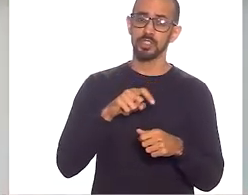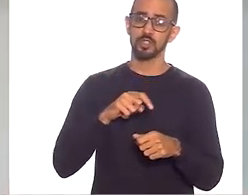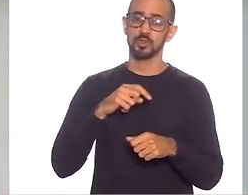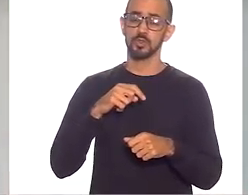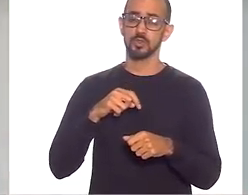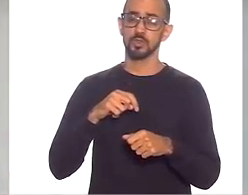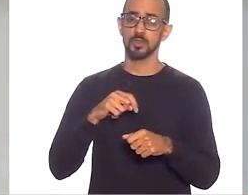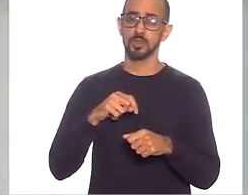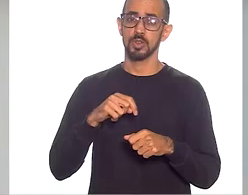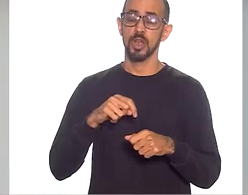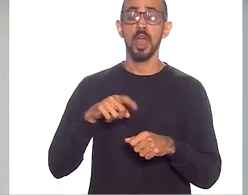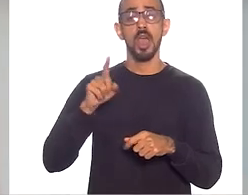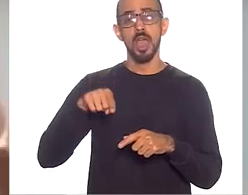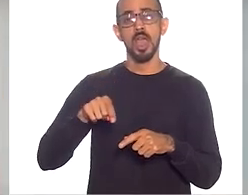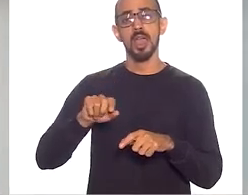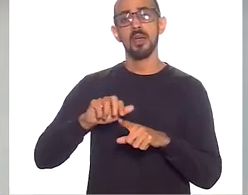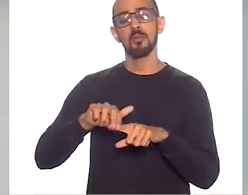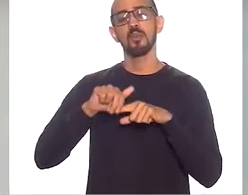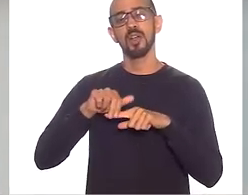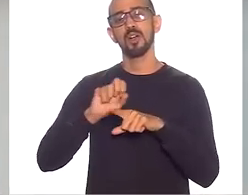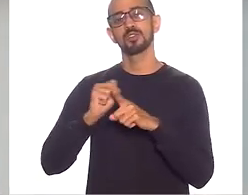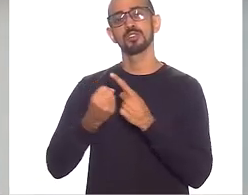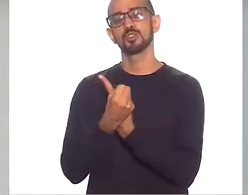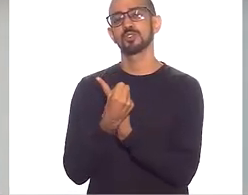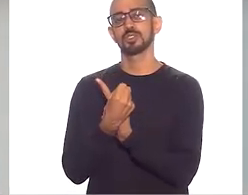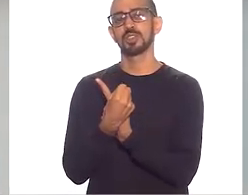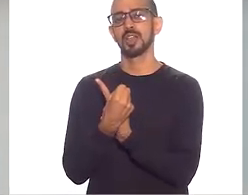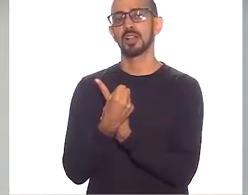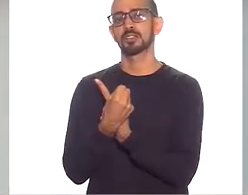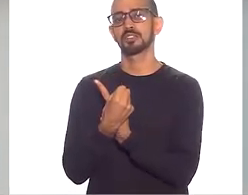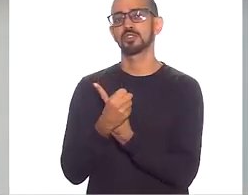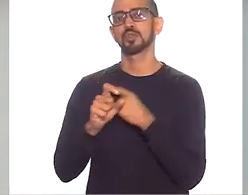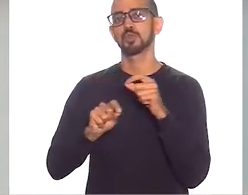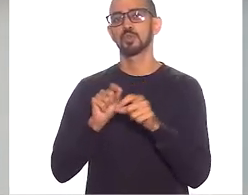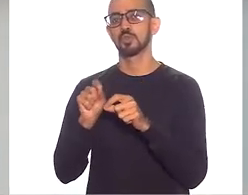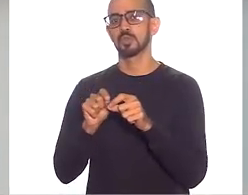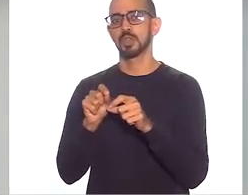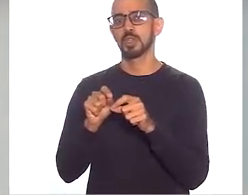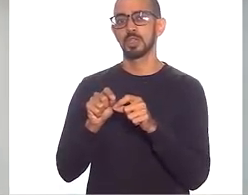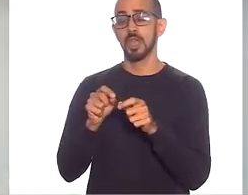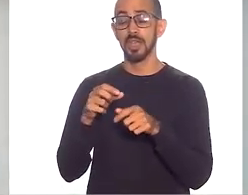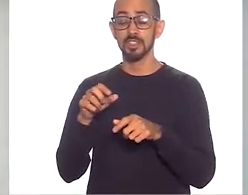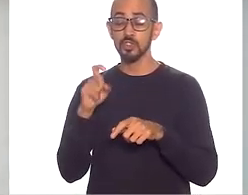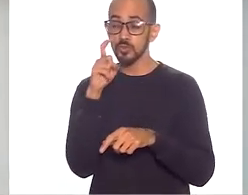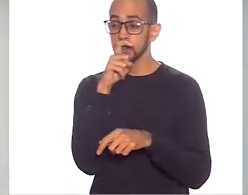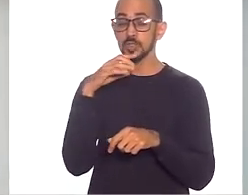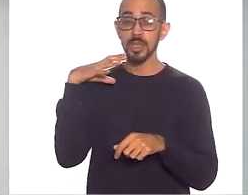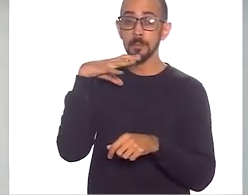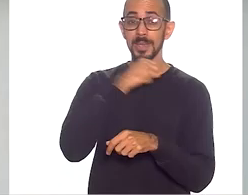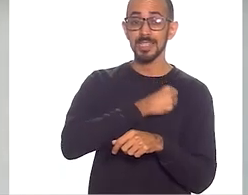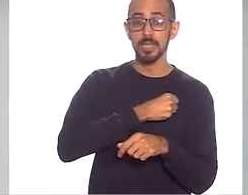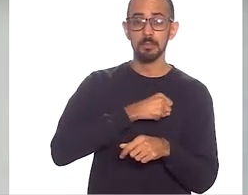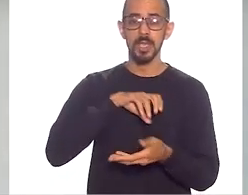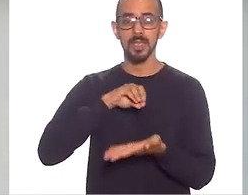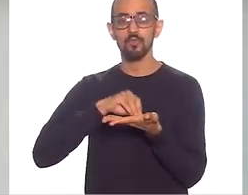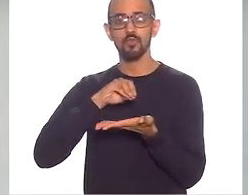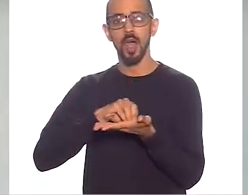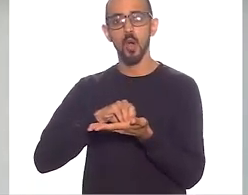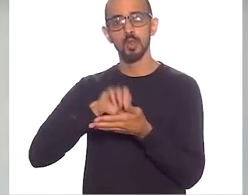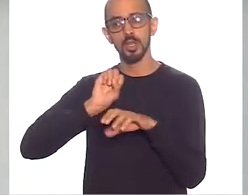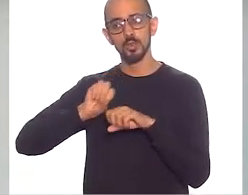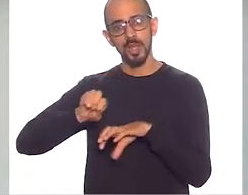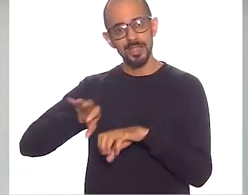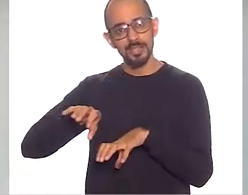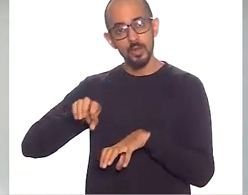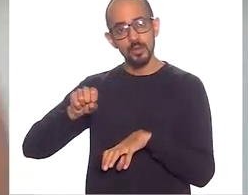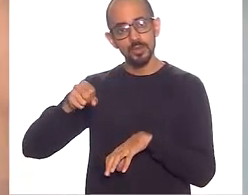tão difícil esse entendimento por parte da sociedade, né? Porque é difícil você perceber a falta